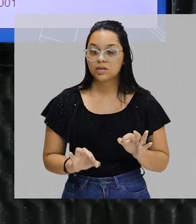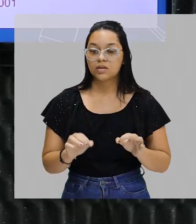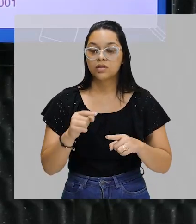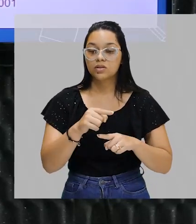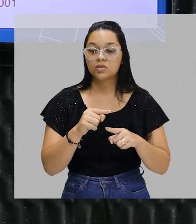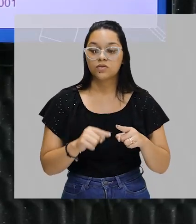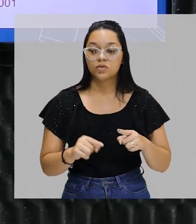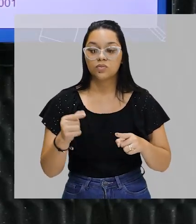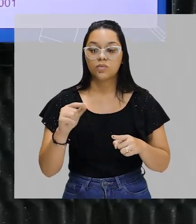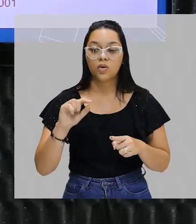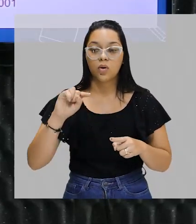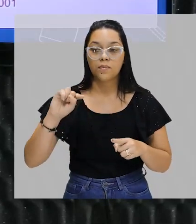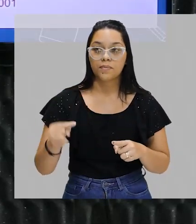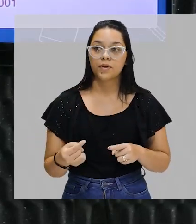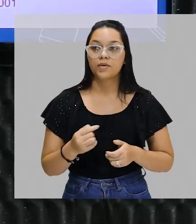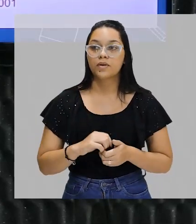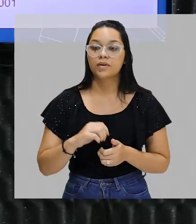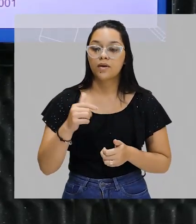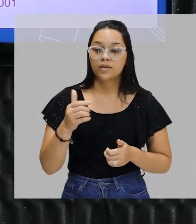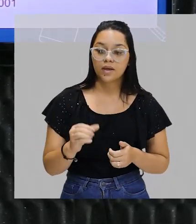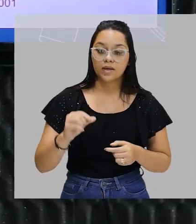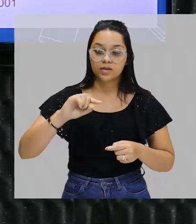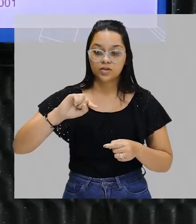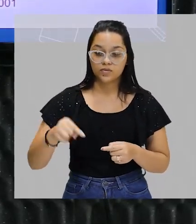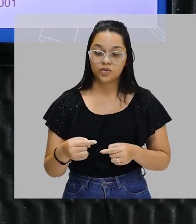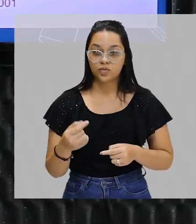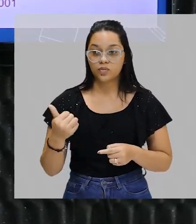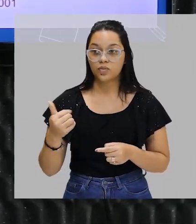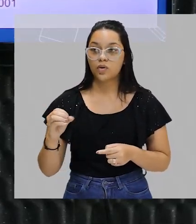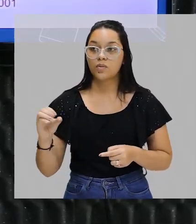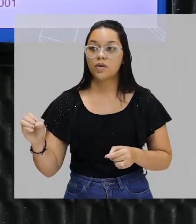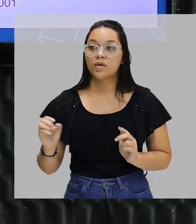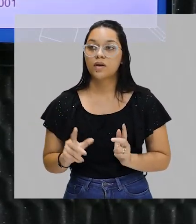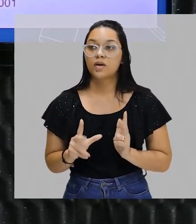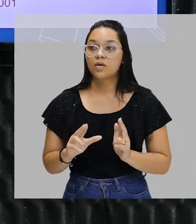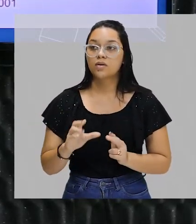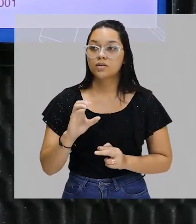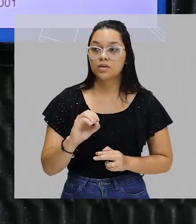1.000. Então, 10 dividido por 1.000 vai dar